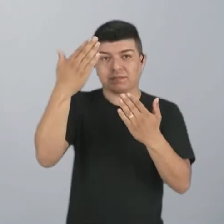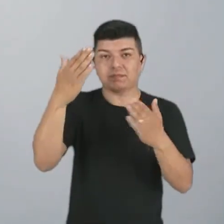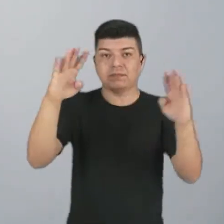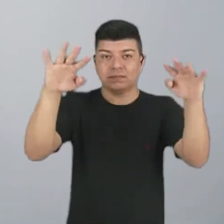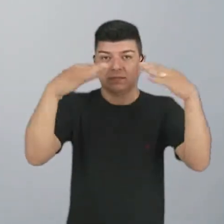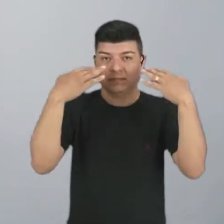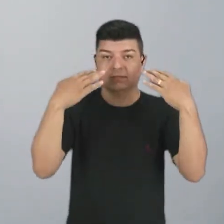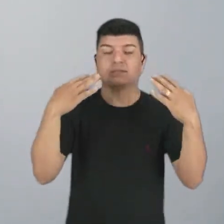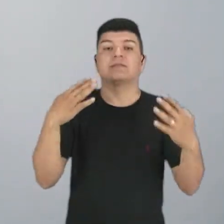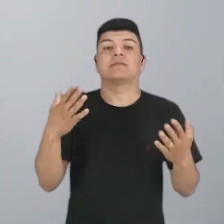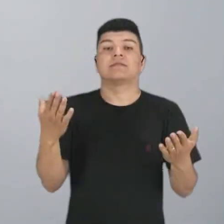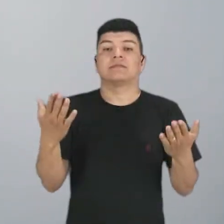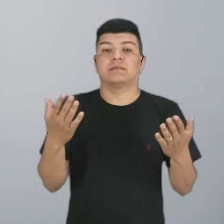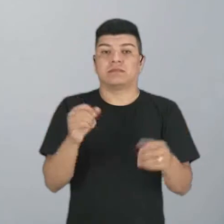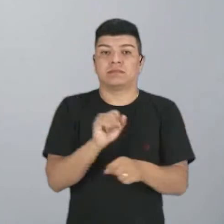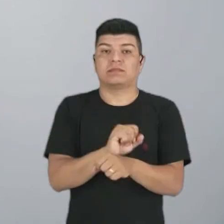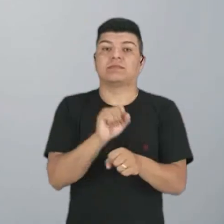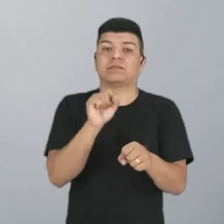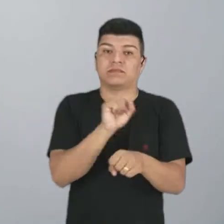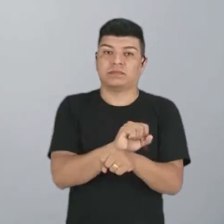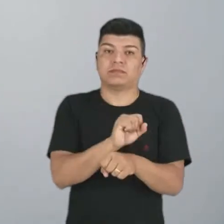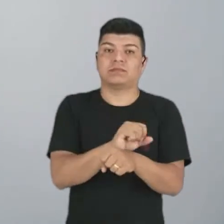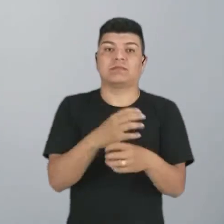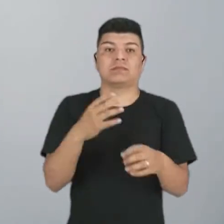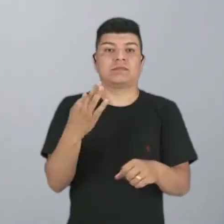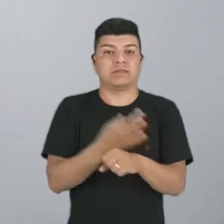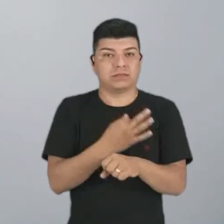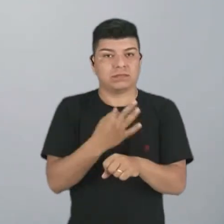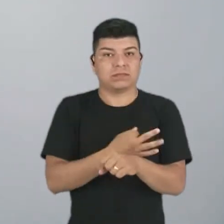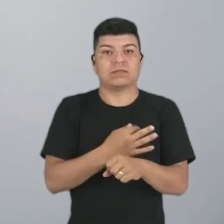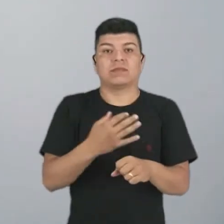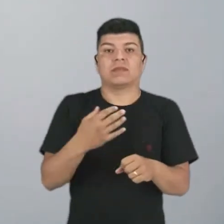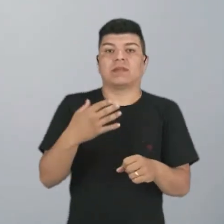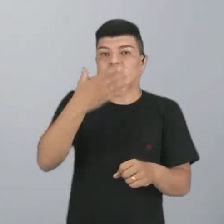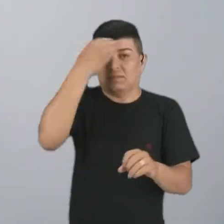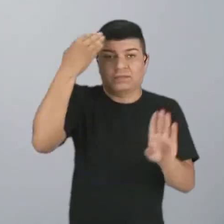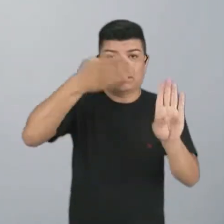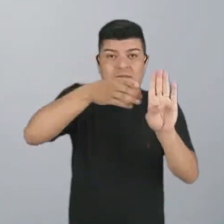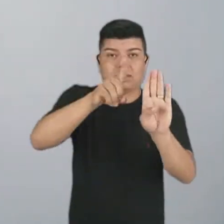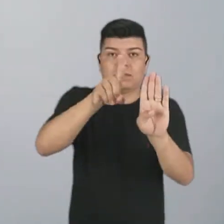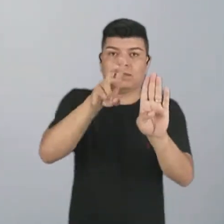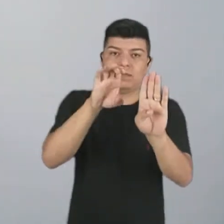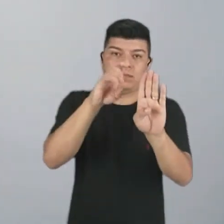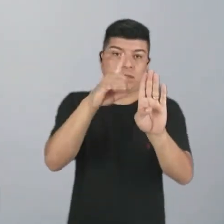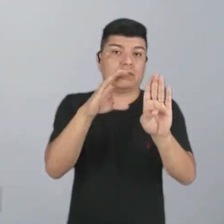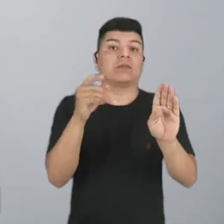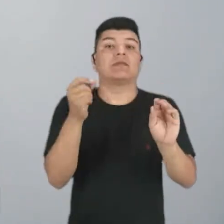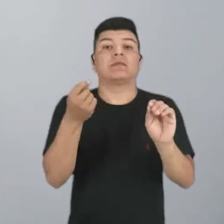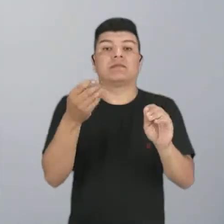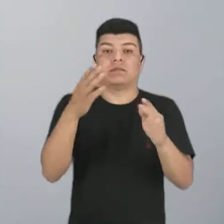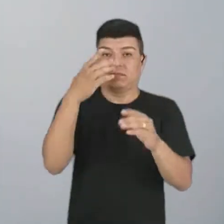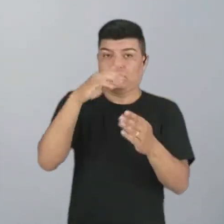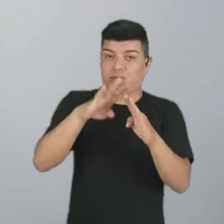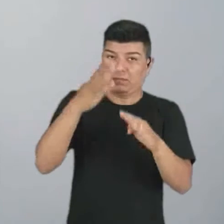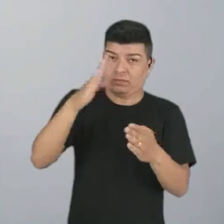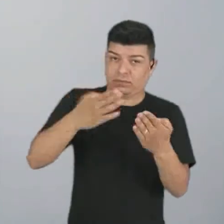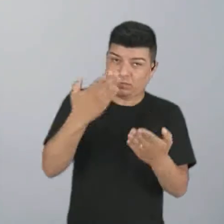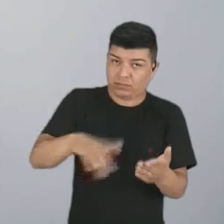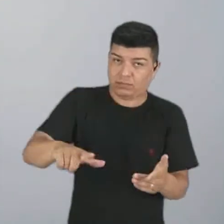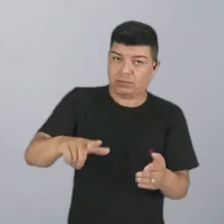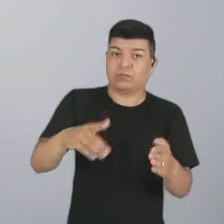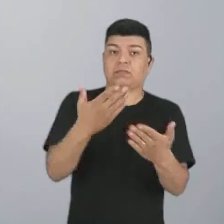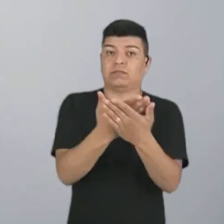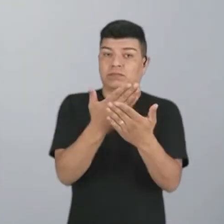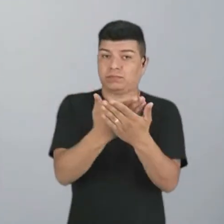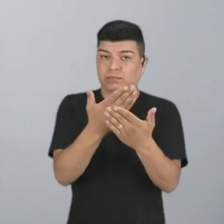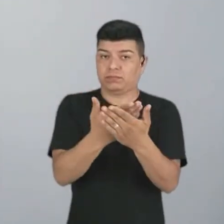sua atenção até agora, por ter me tolerado. Não esqueça de acessar a plataforma Eduque para conferir esta aula e todas as